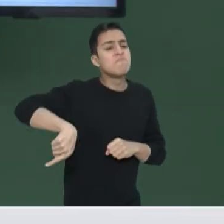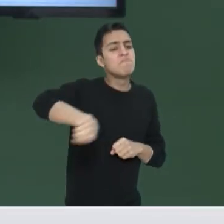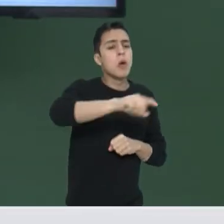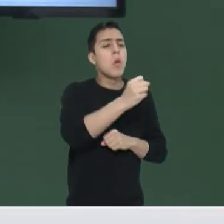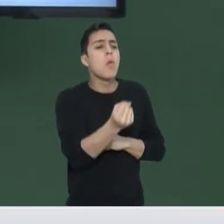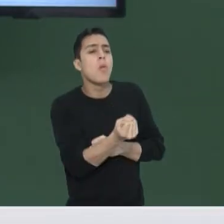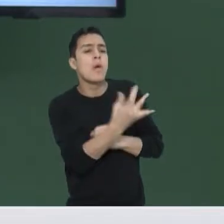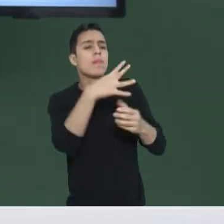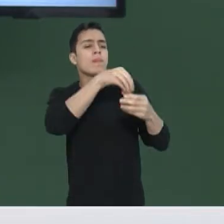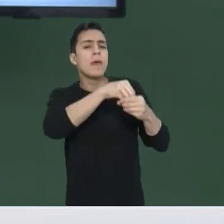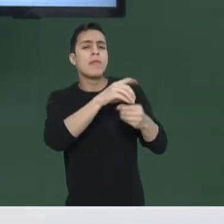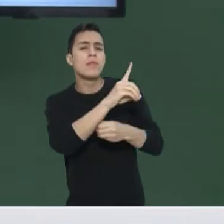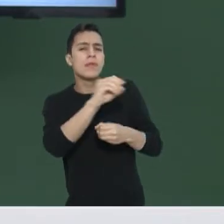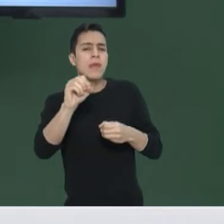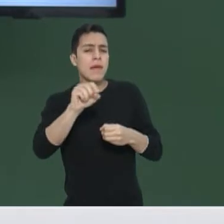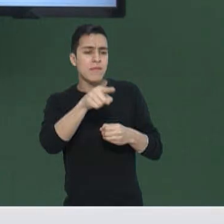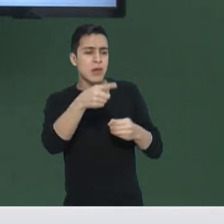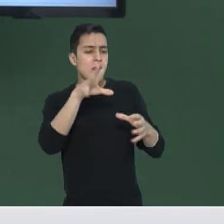no Sudeste,